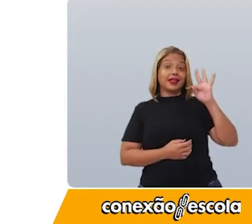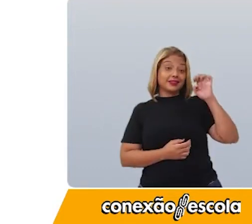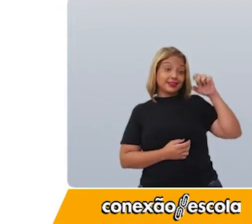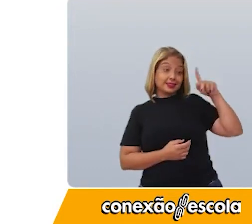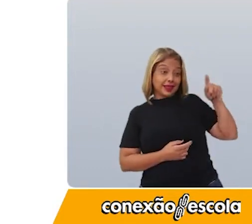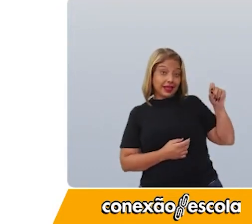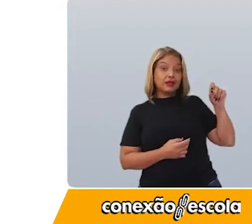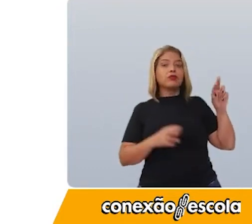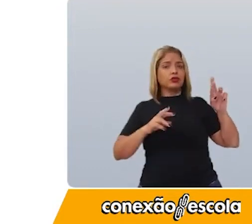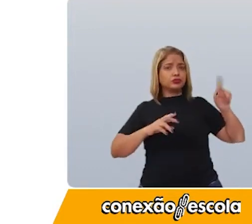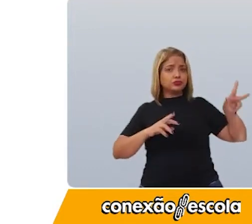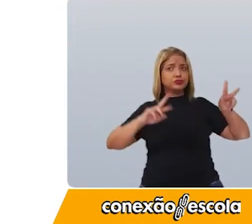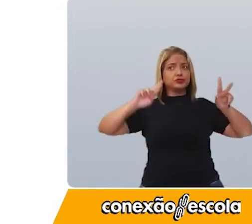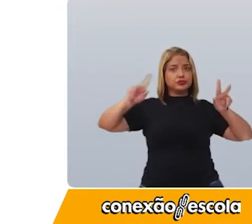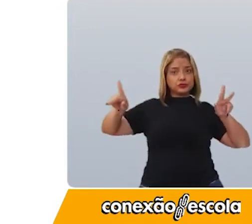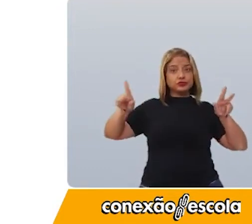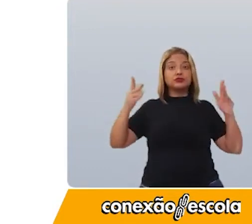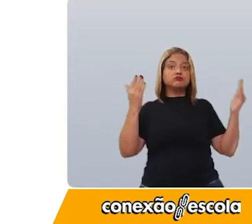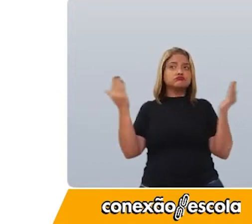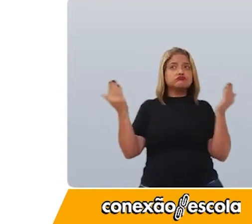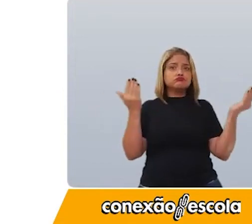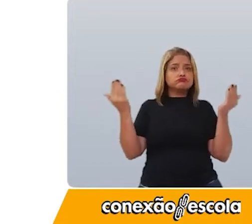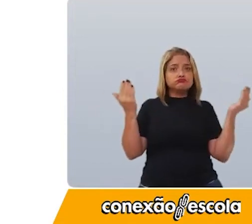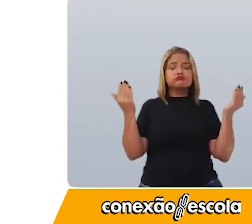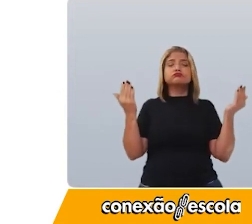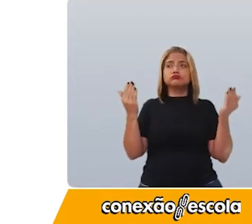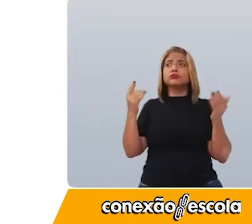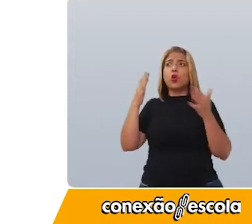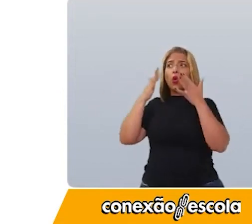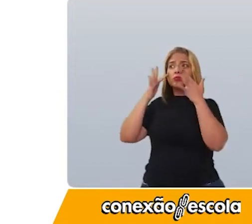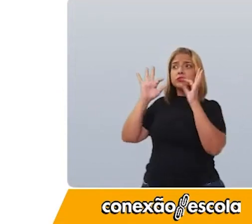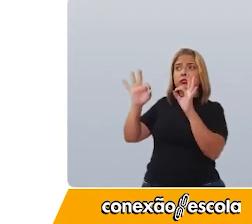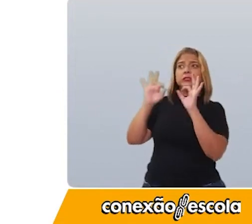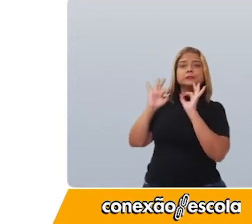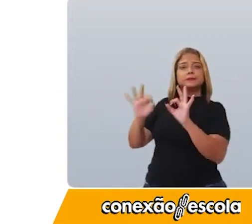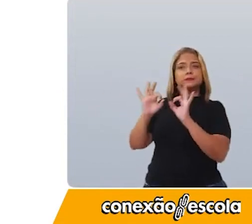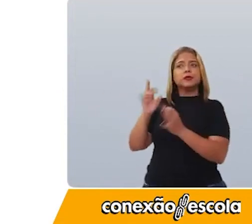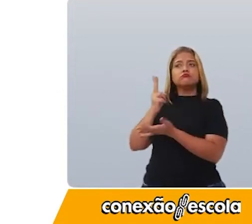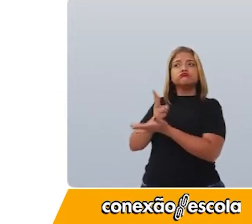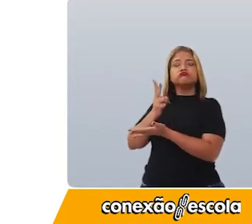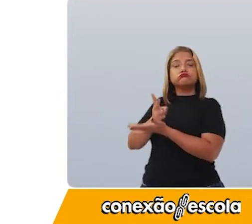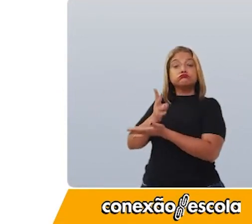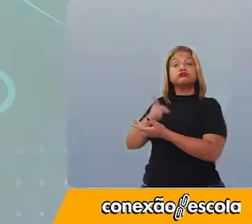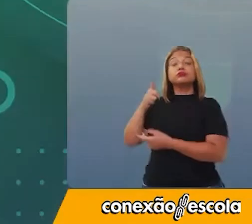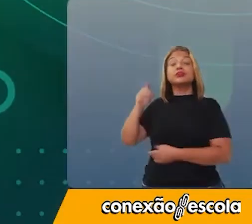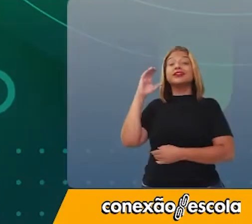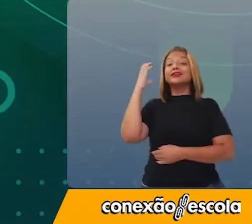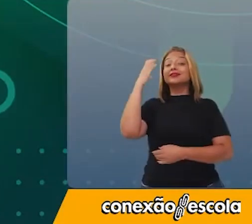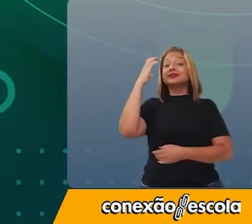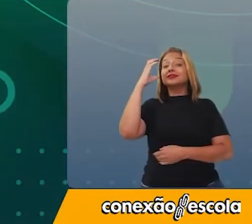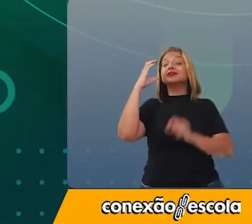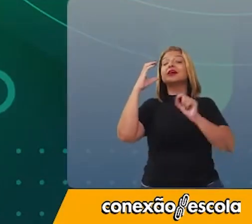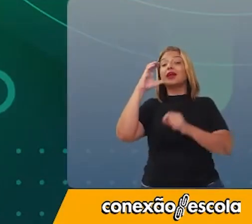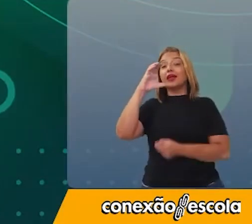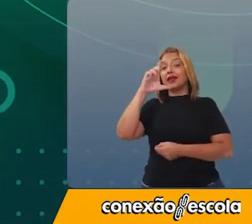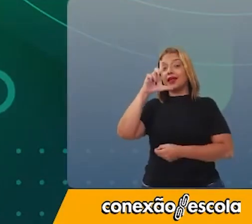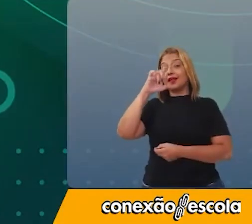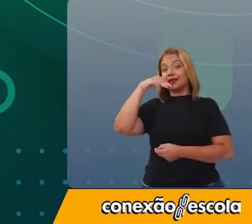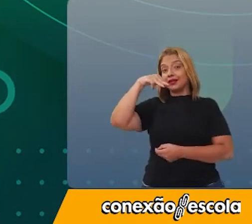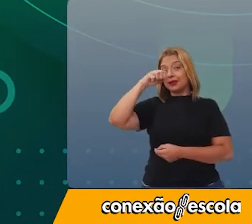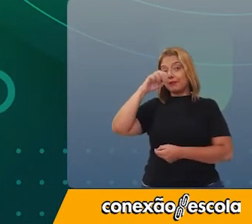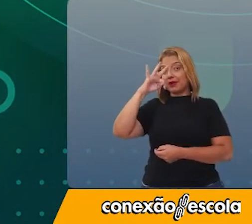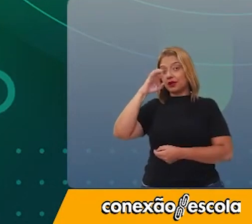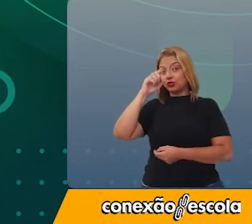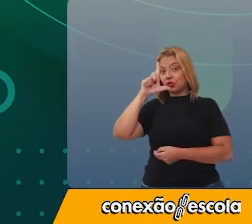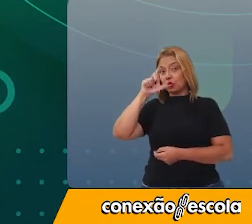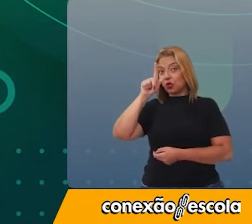apresenta situações mais constantes e que a ciência que o estuda é a climatologia.